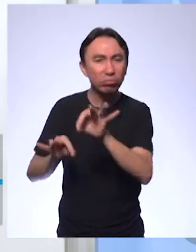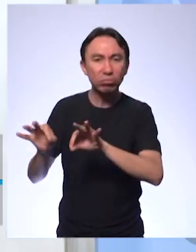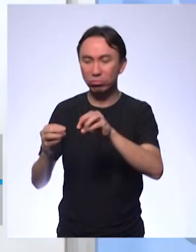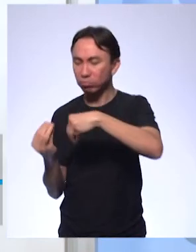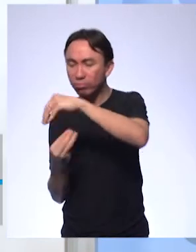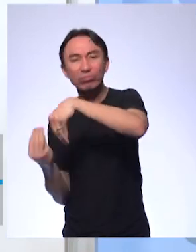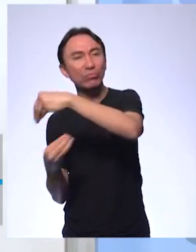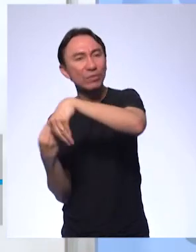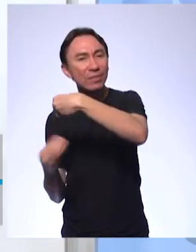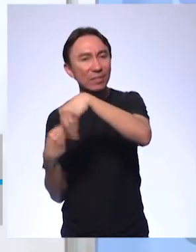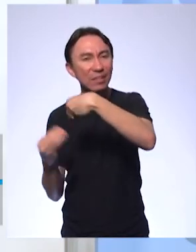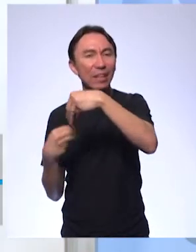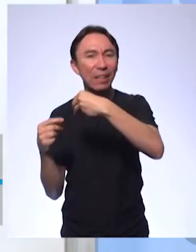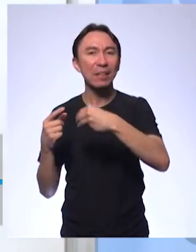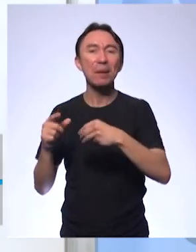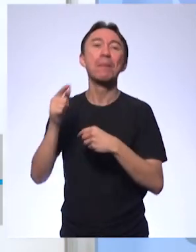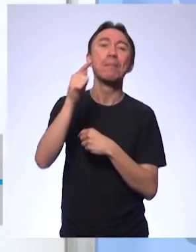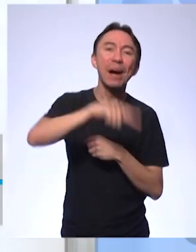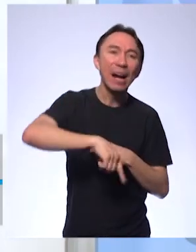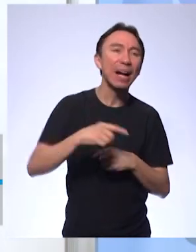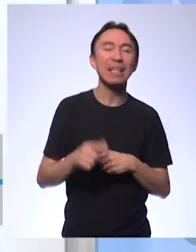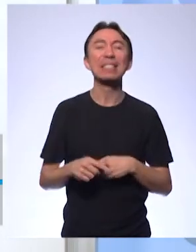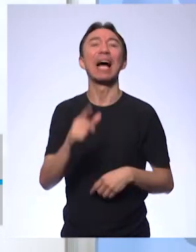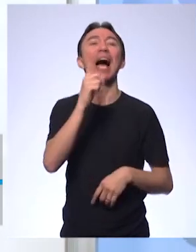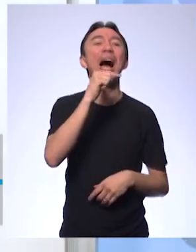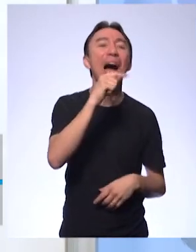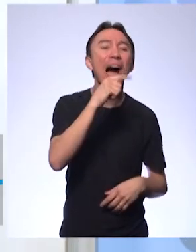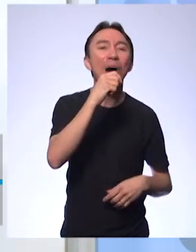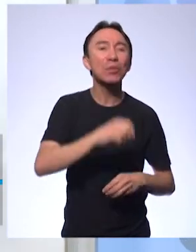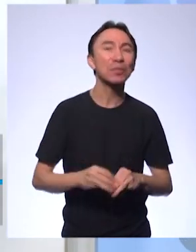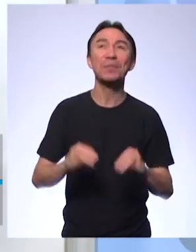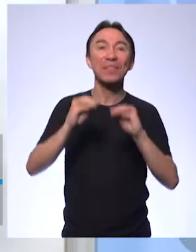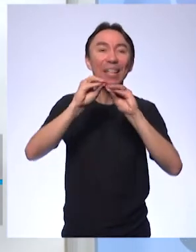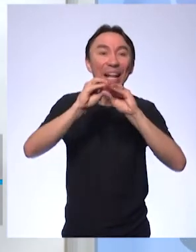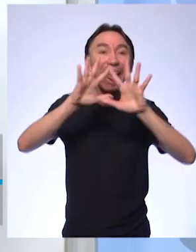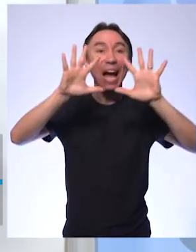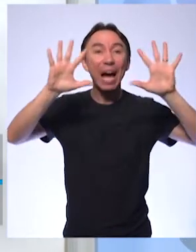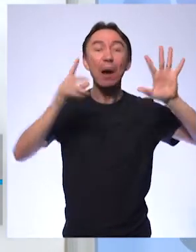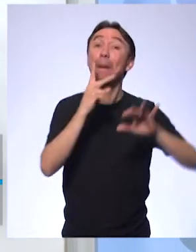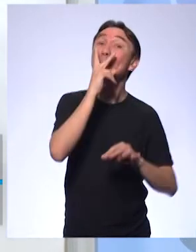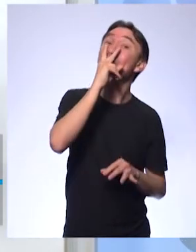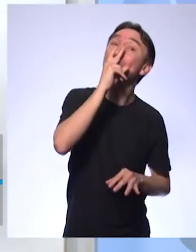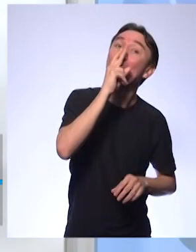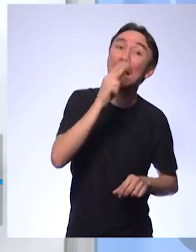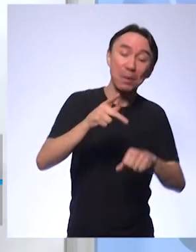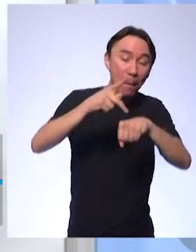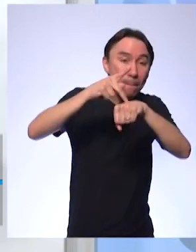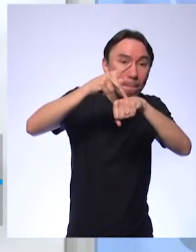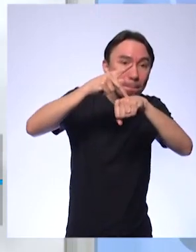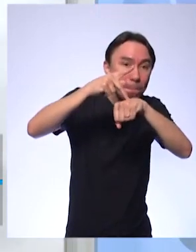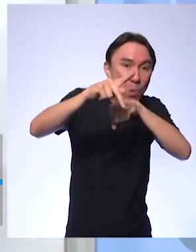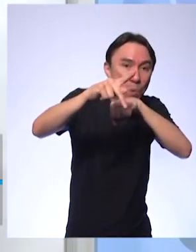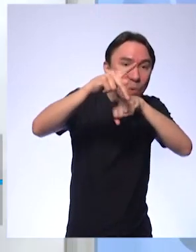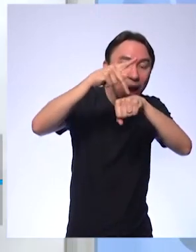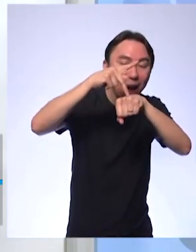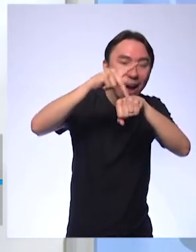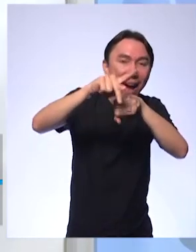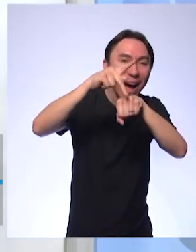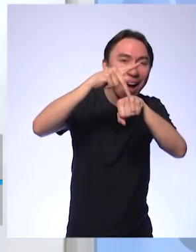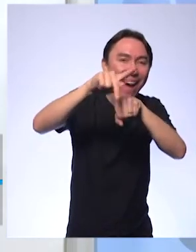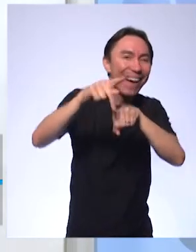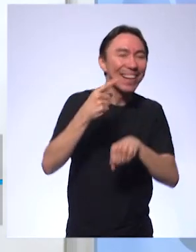deixar a água clarinha, aquela aparência de água pura, né? Que a gente fala água limpa, bem clarinha,